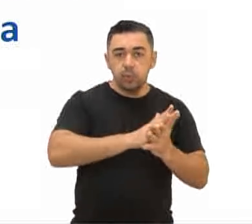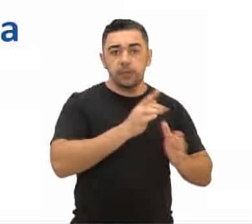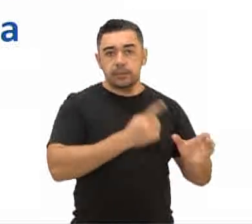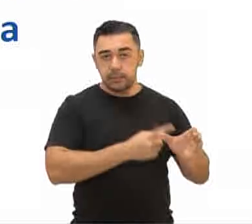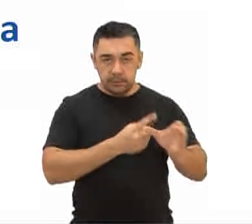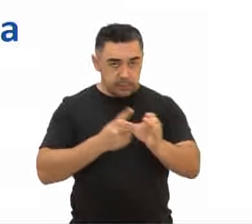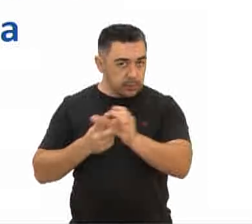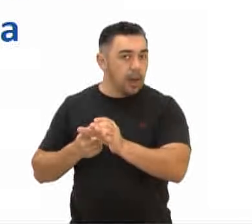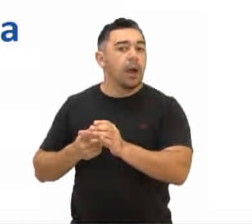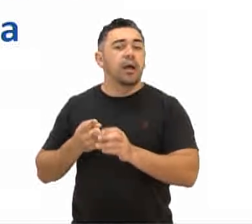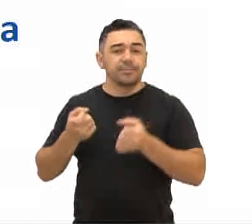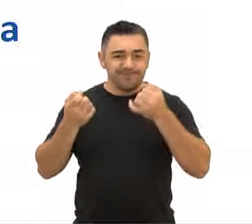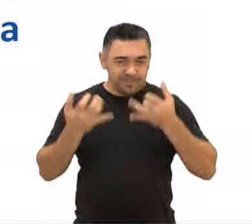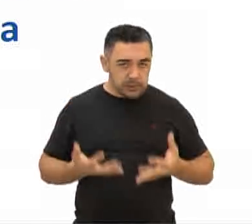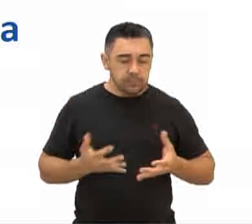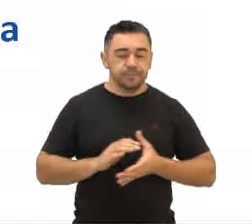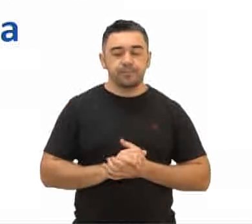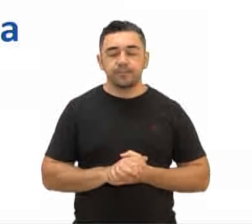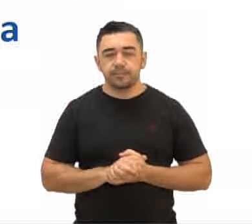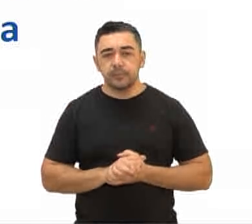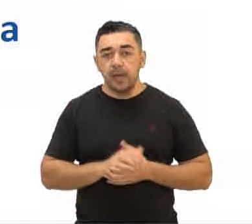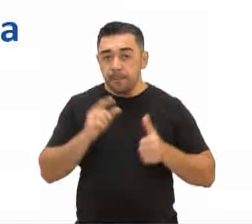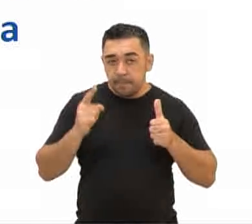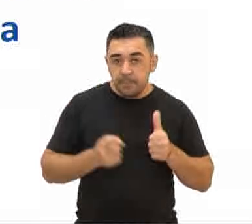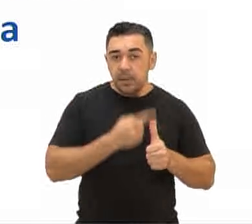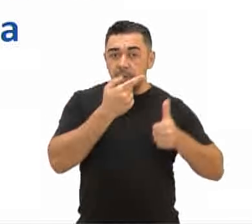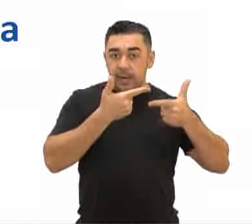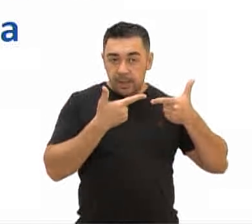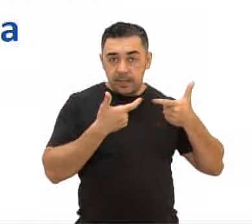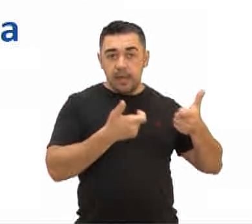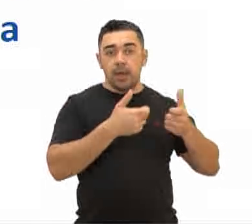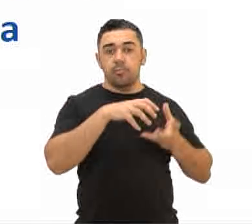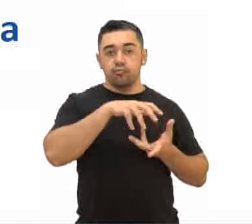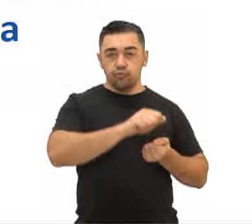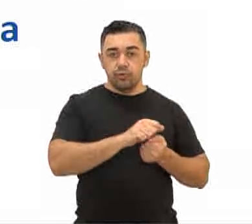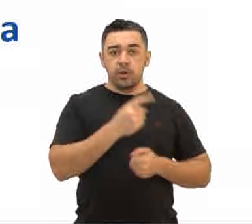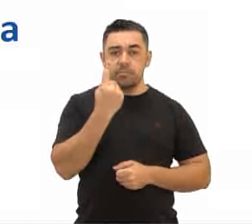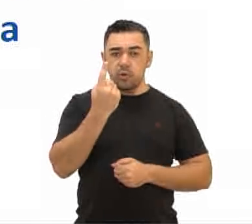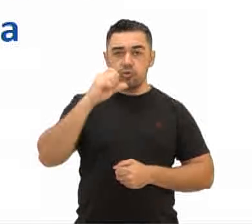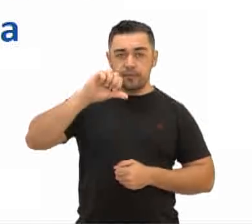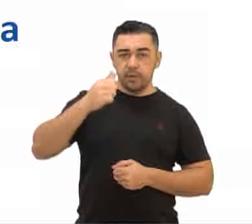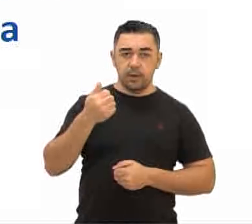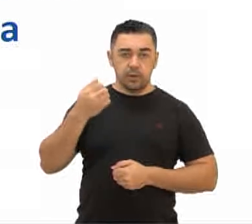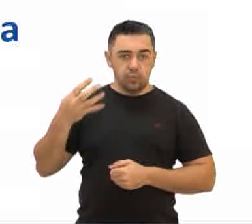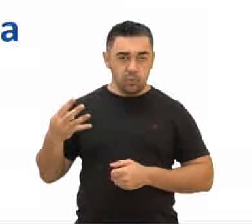A gente falou bastante disso. A Primeira Guerra Mundial, lá de 1914 a